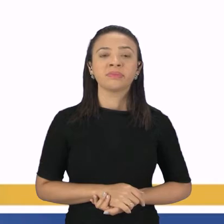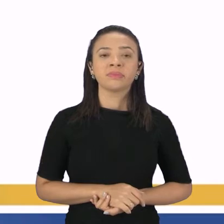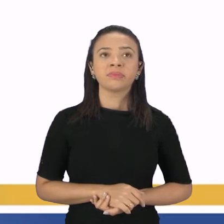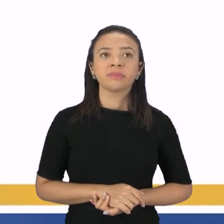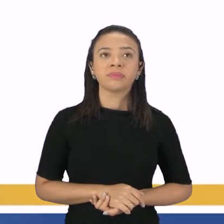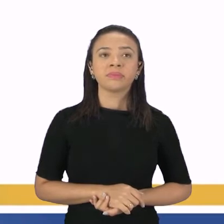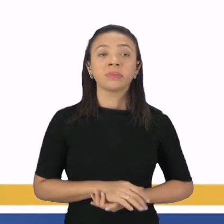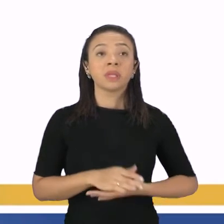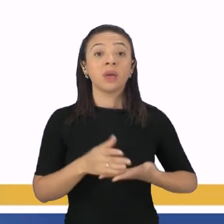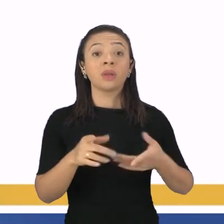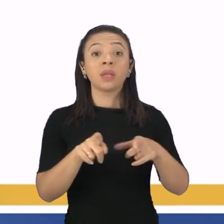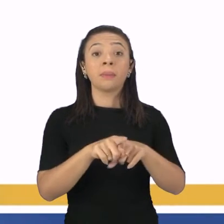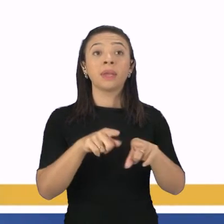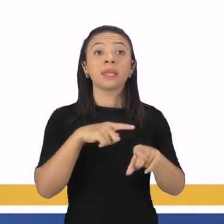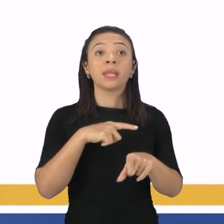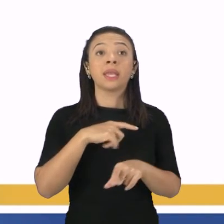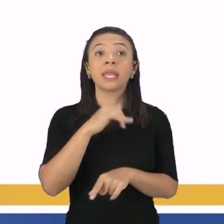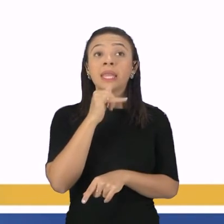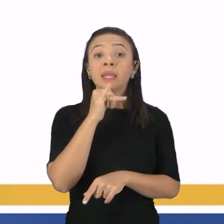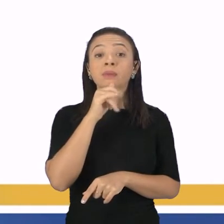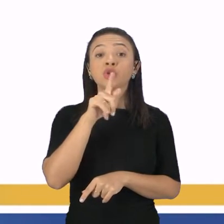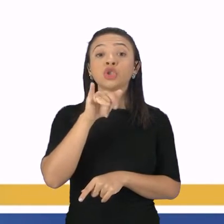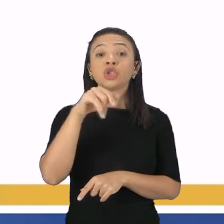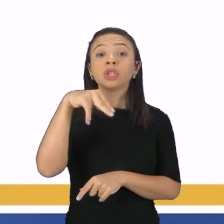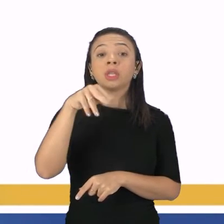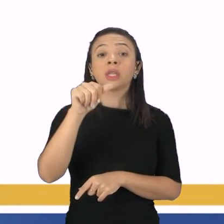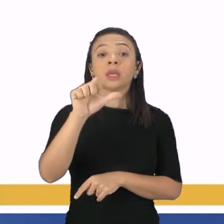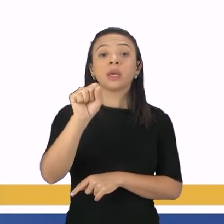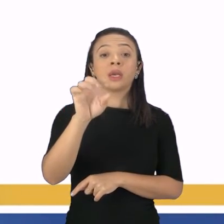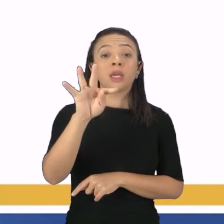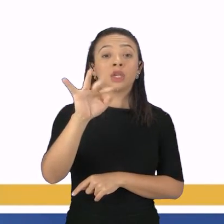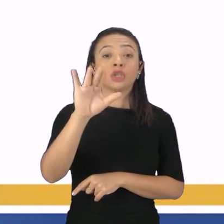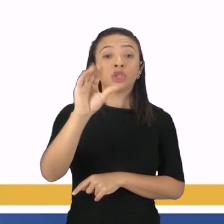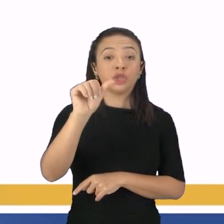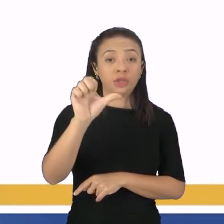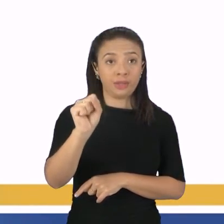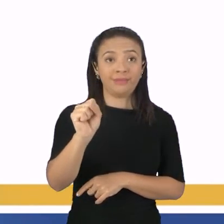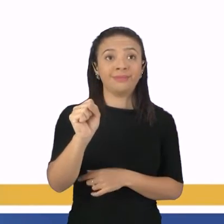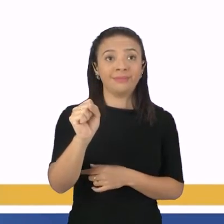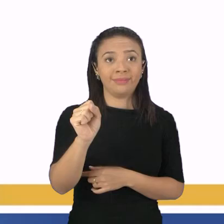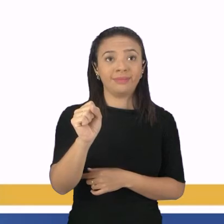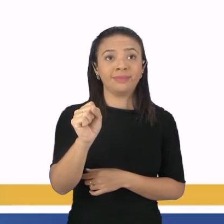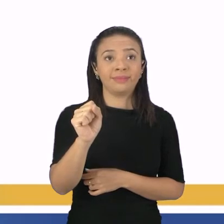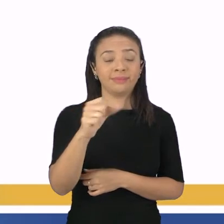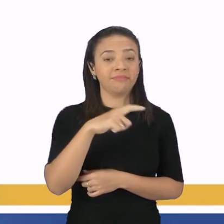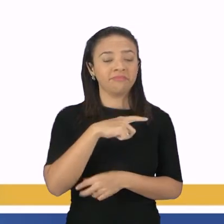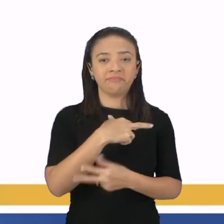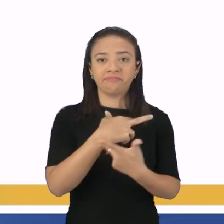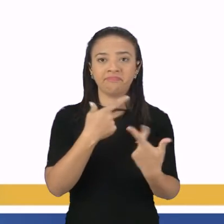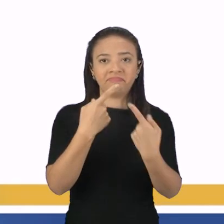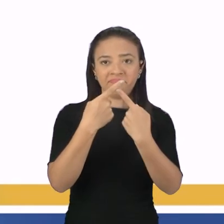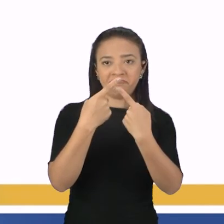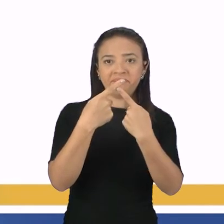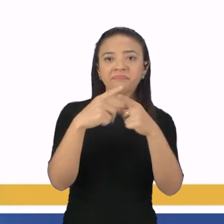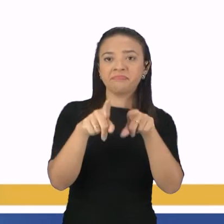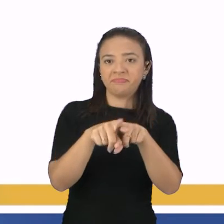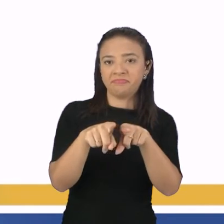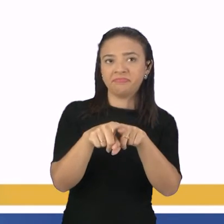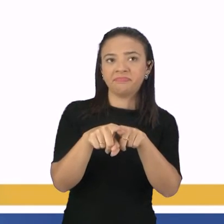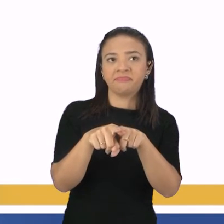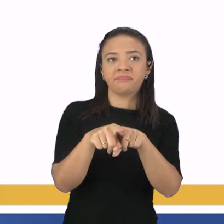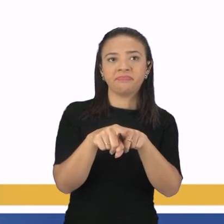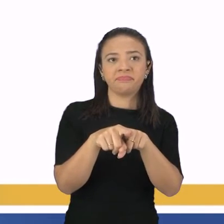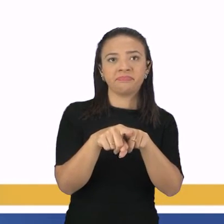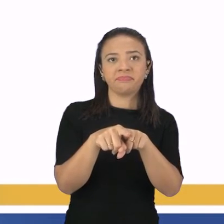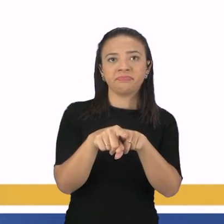nós temos aqui também os exemplos de algumas ginásticas, né? Nós temos a ginástica artística, a rítmica, a